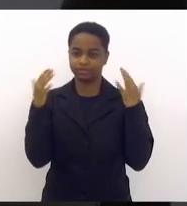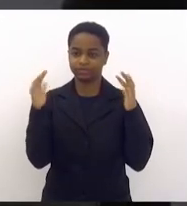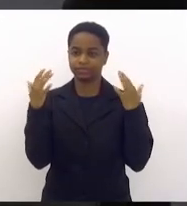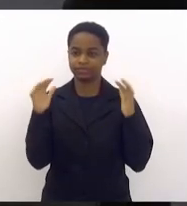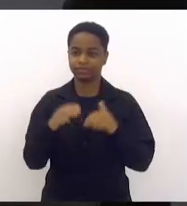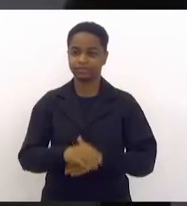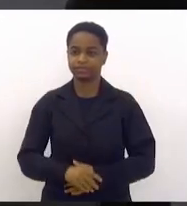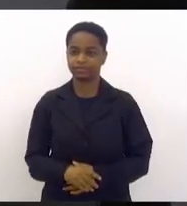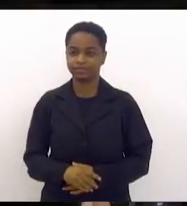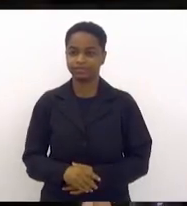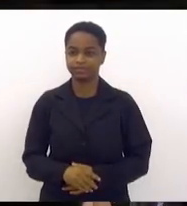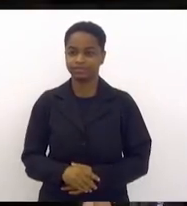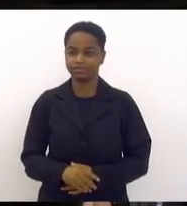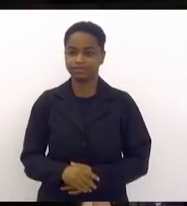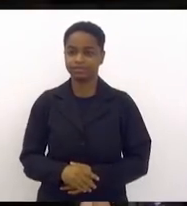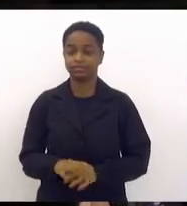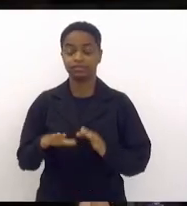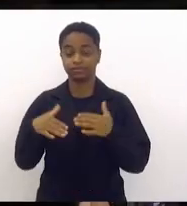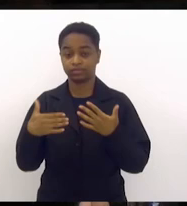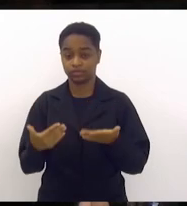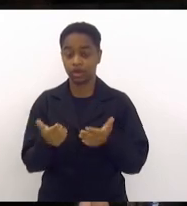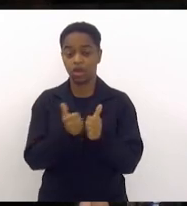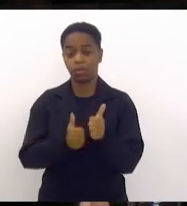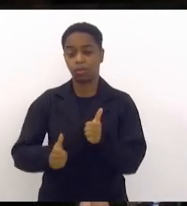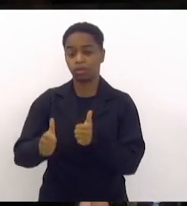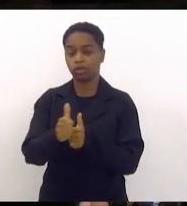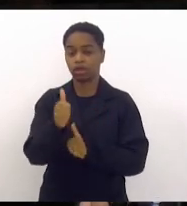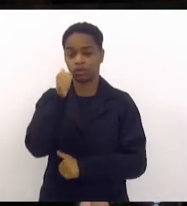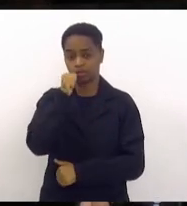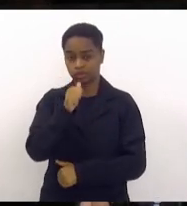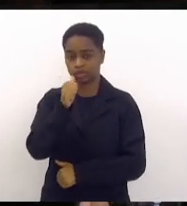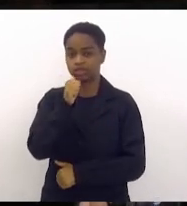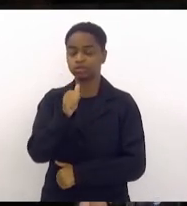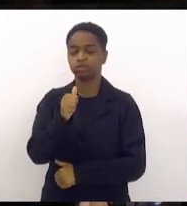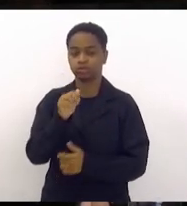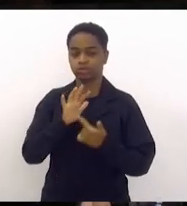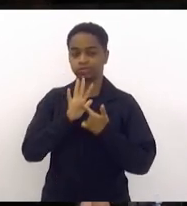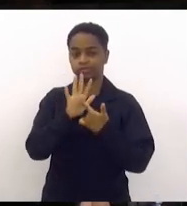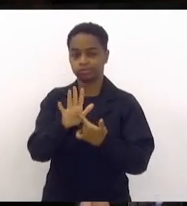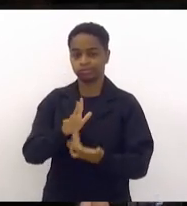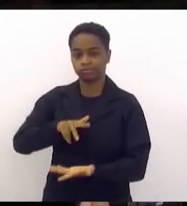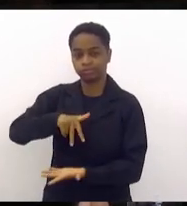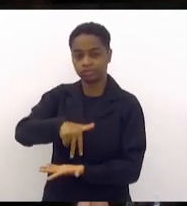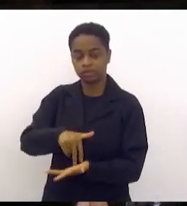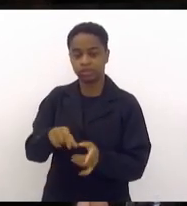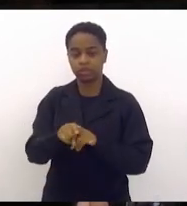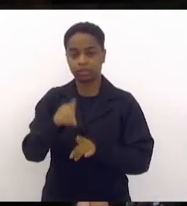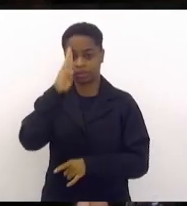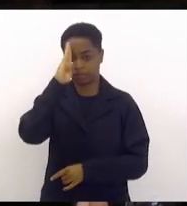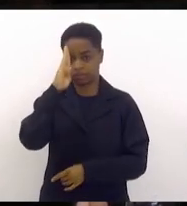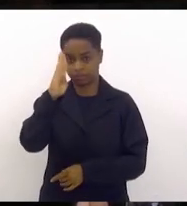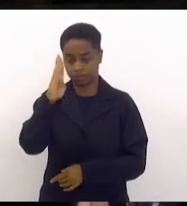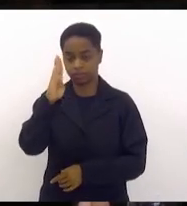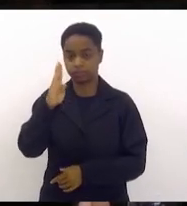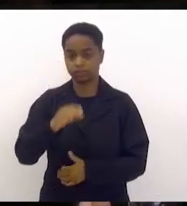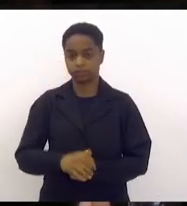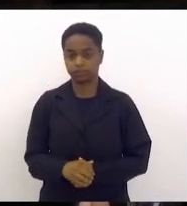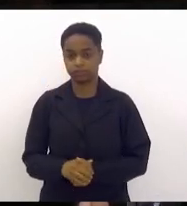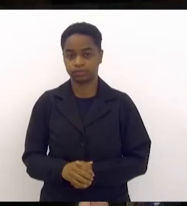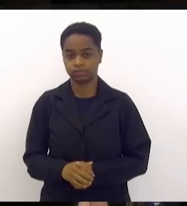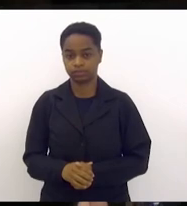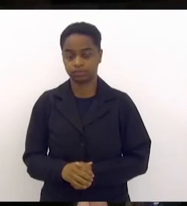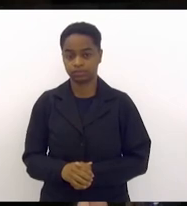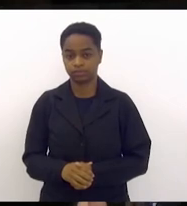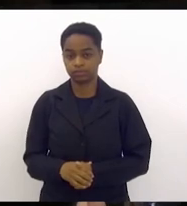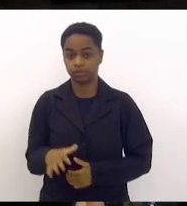Legislativa então o protagonismo feminino né tomando assim o seu espaço principalmente eh num